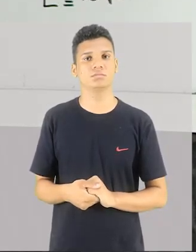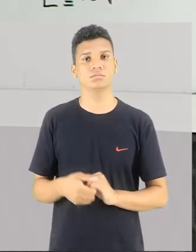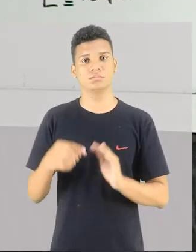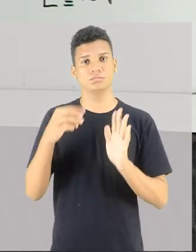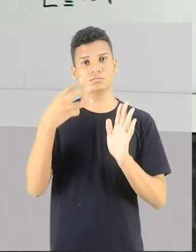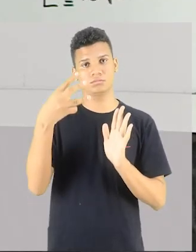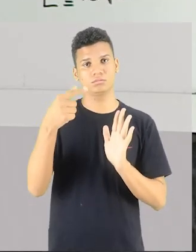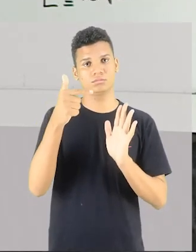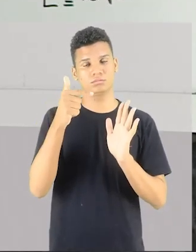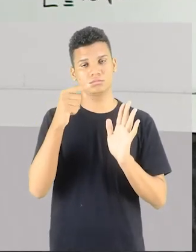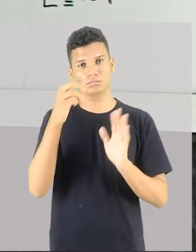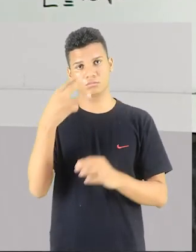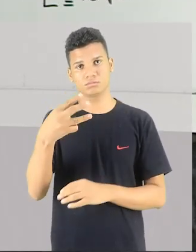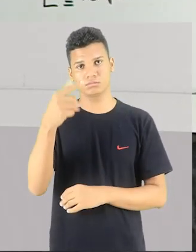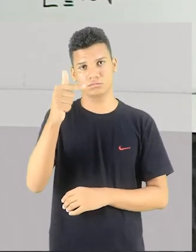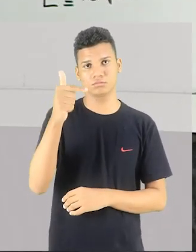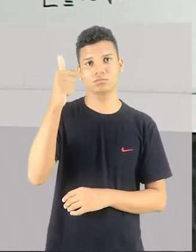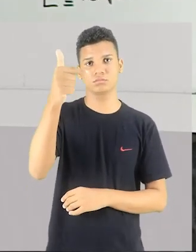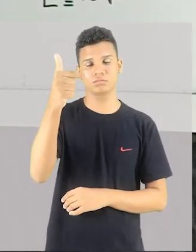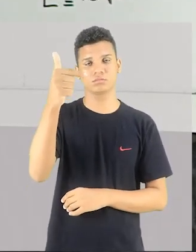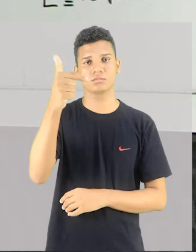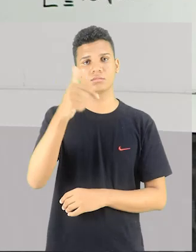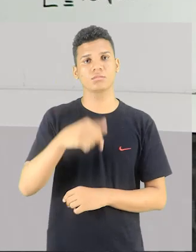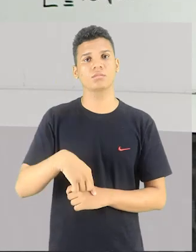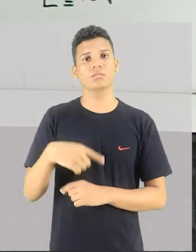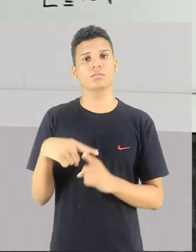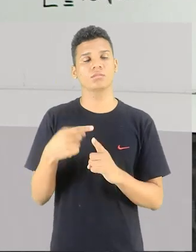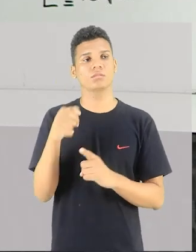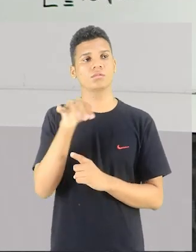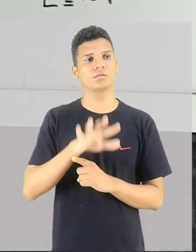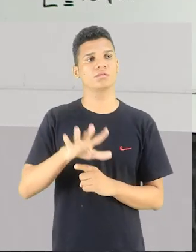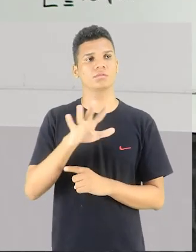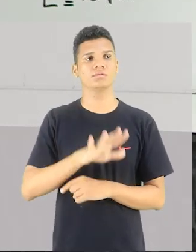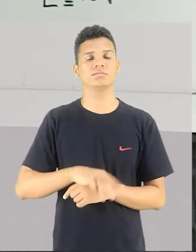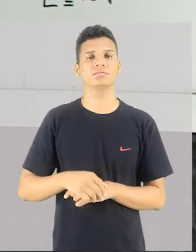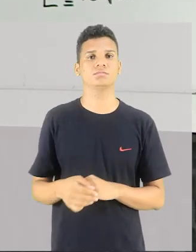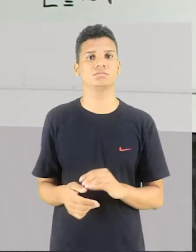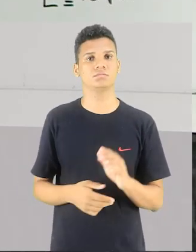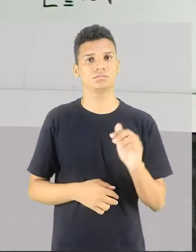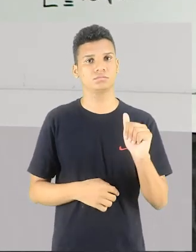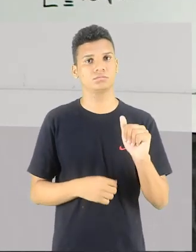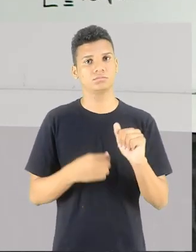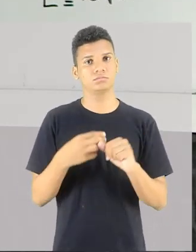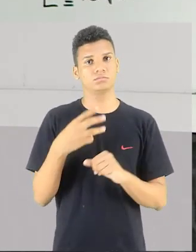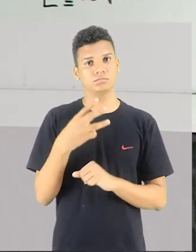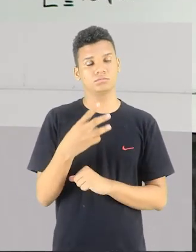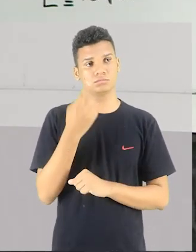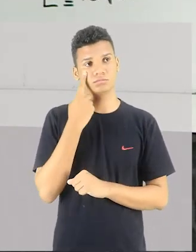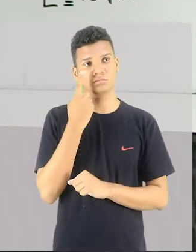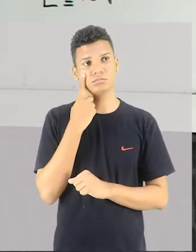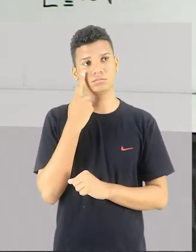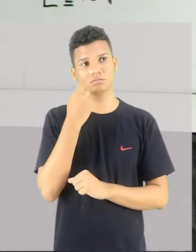então a área AC revertido vai ficar 3 que multiplica